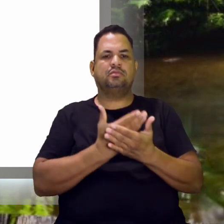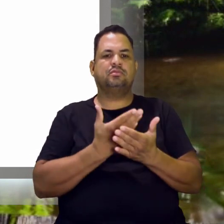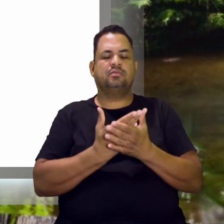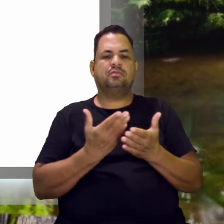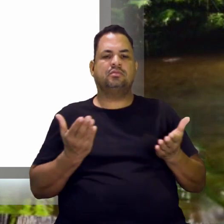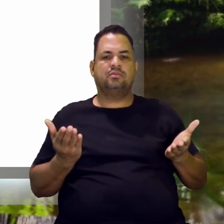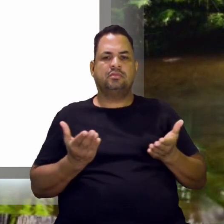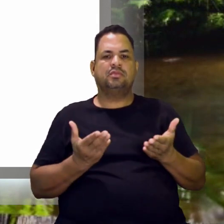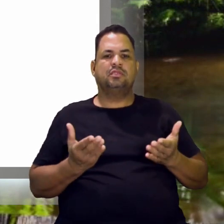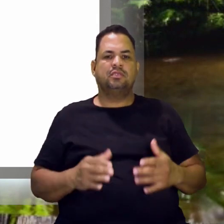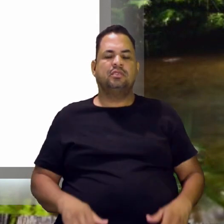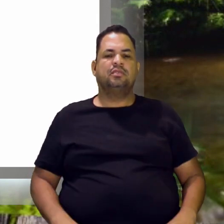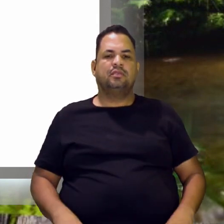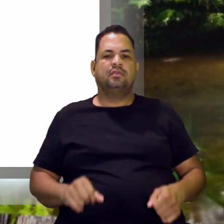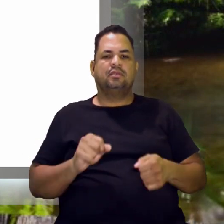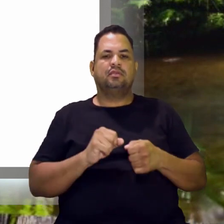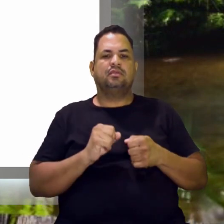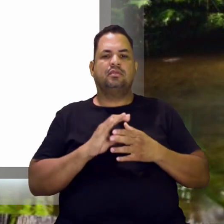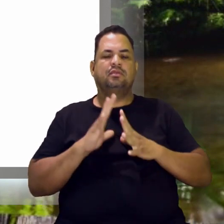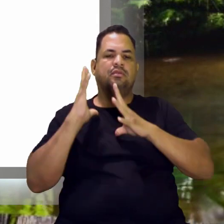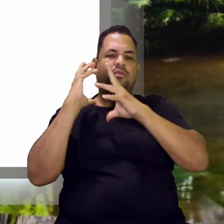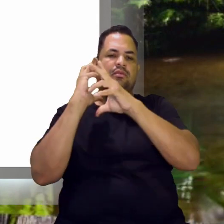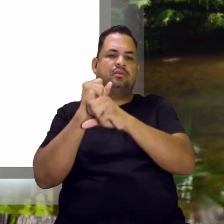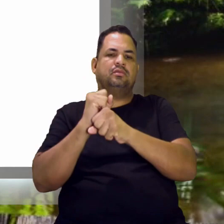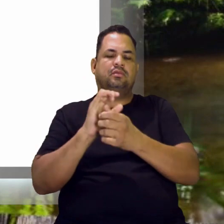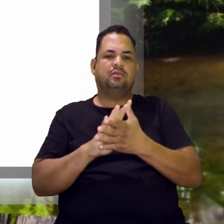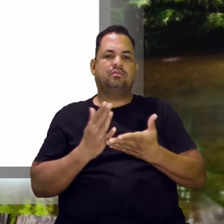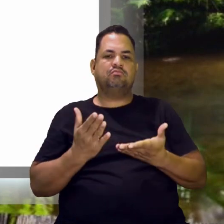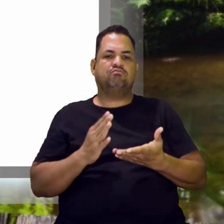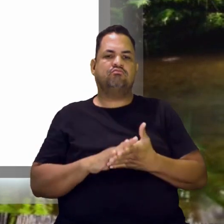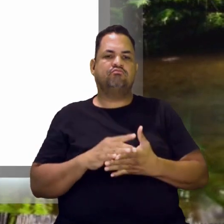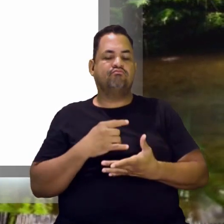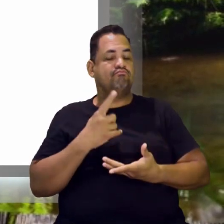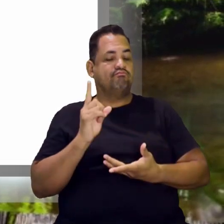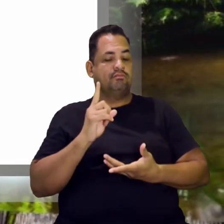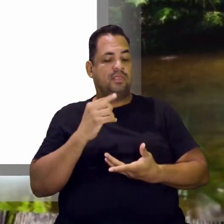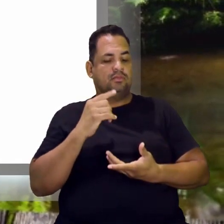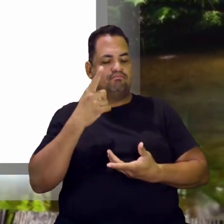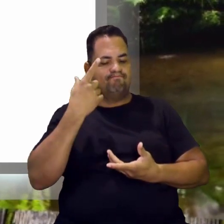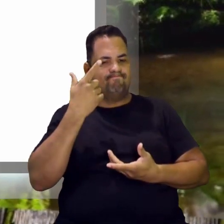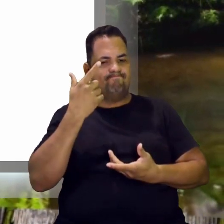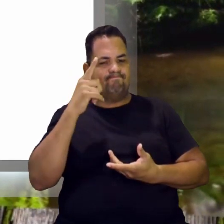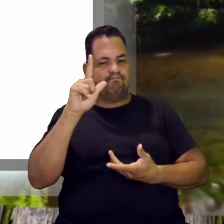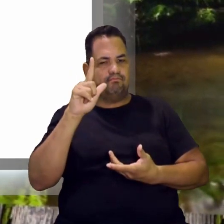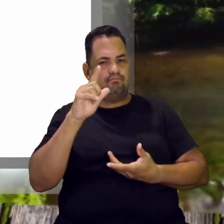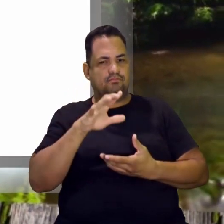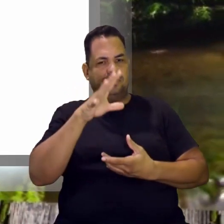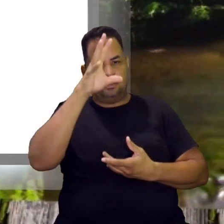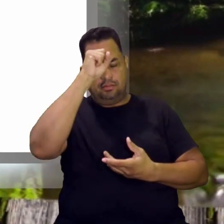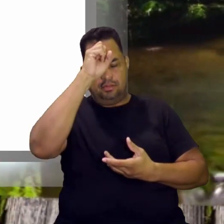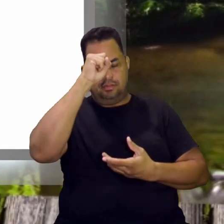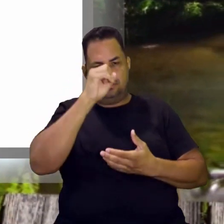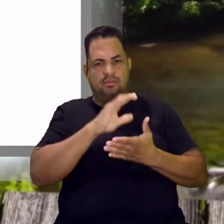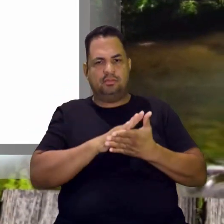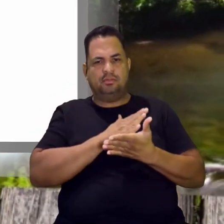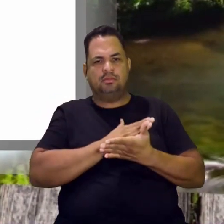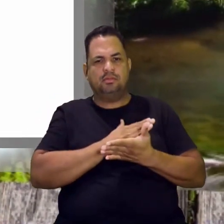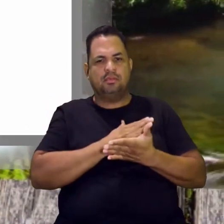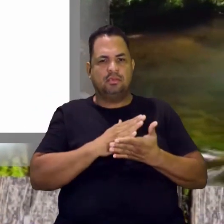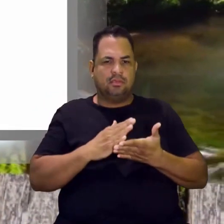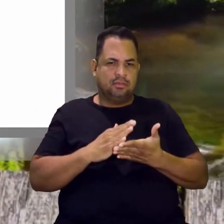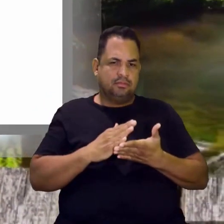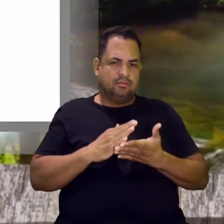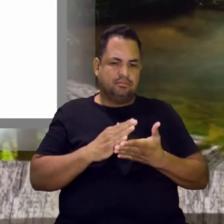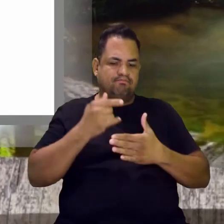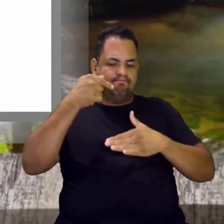de hoje. Vamos agora para a nossa revisão. Se você, de repente, não conseguiu assimilar alguma coisa, está começando, né,